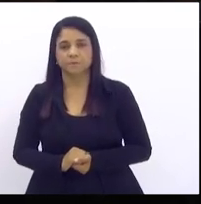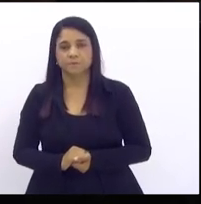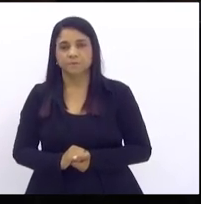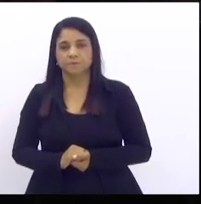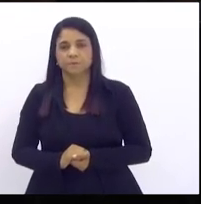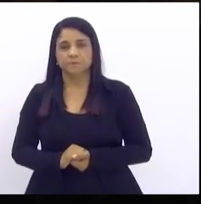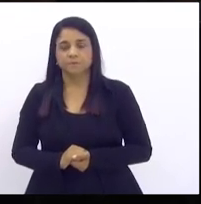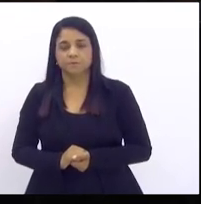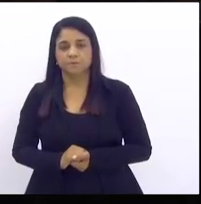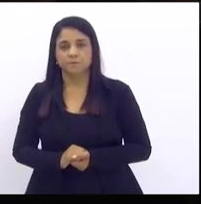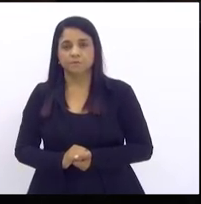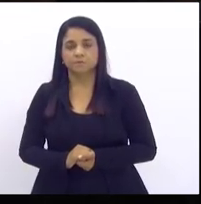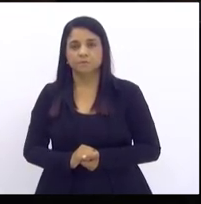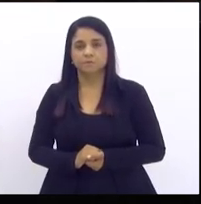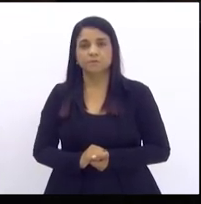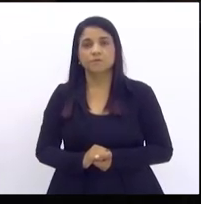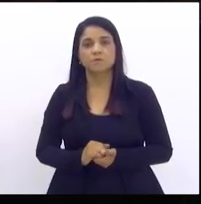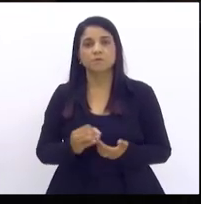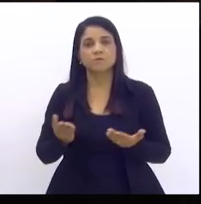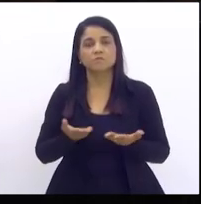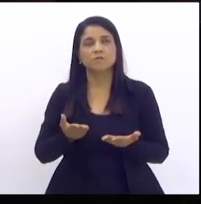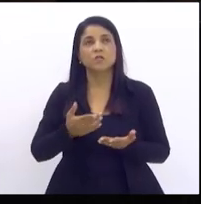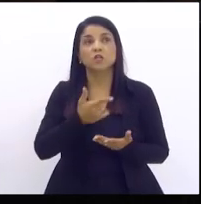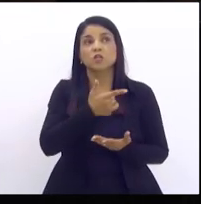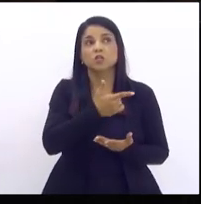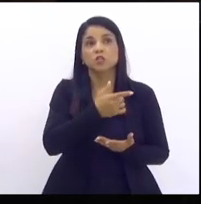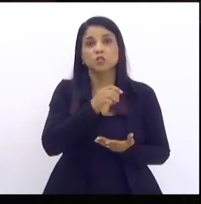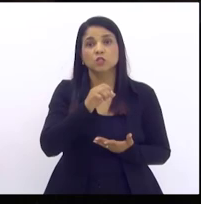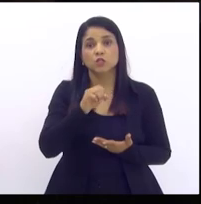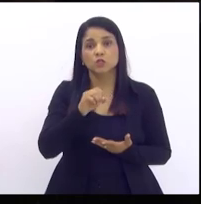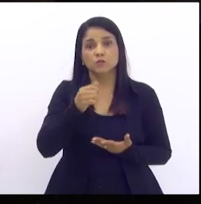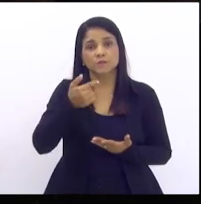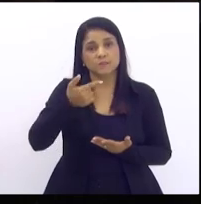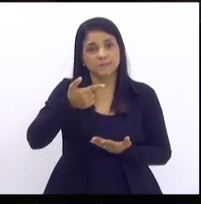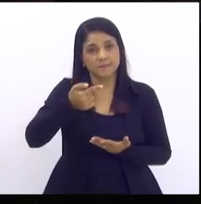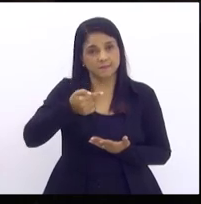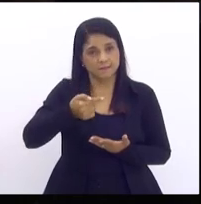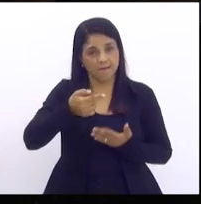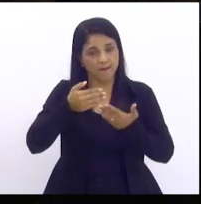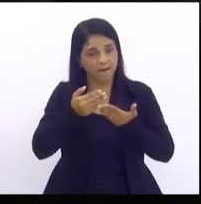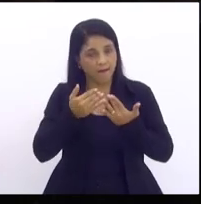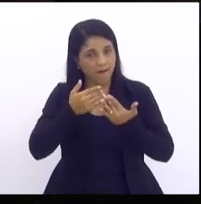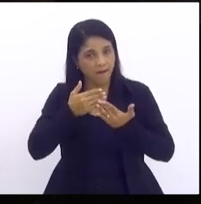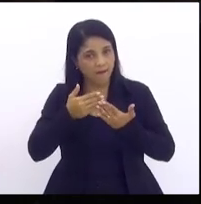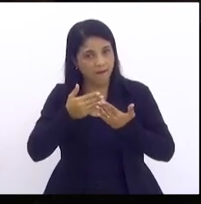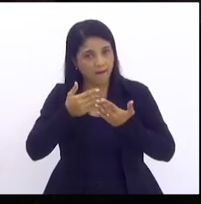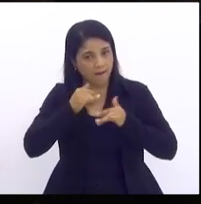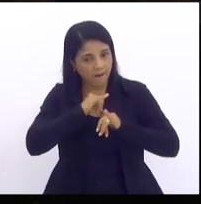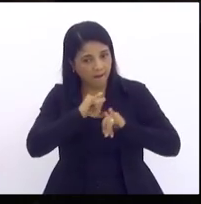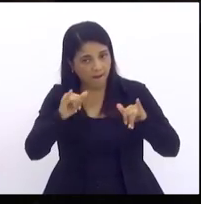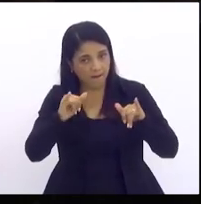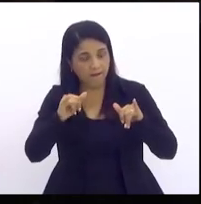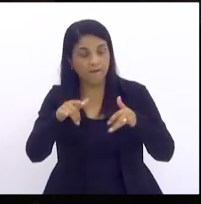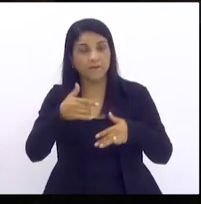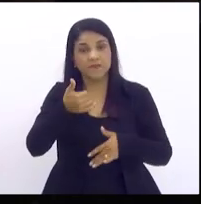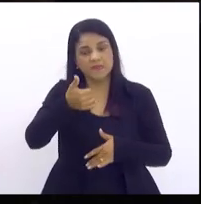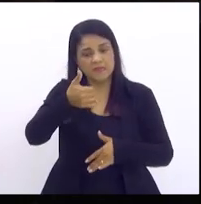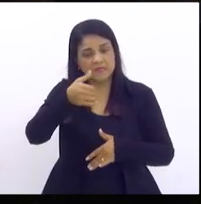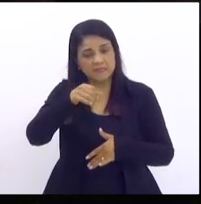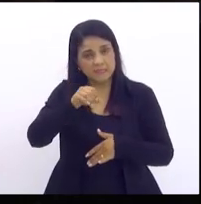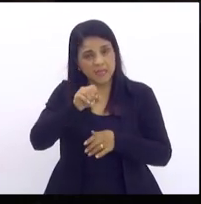E queria começar pelo ano de 2017. Após 10 anos